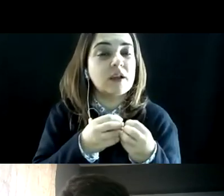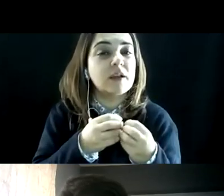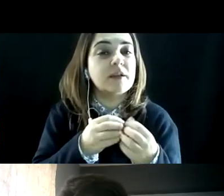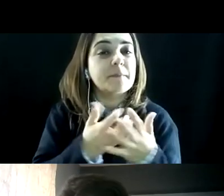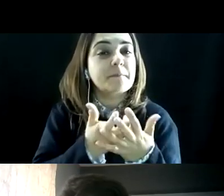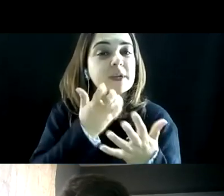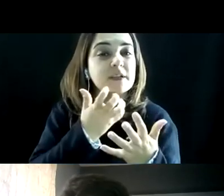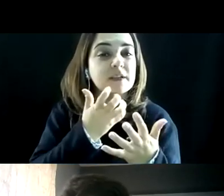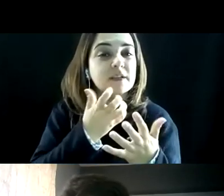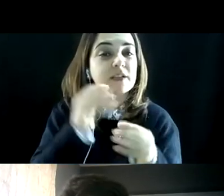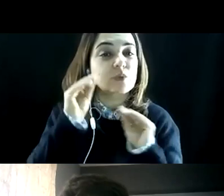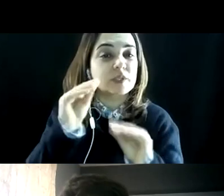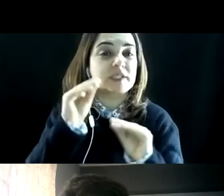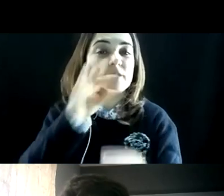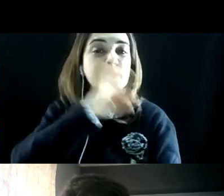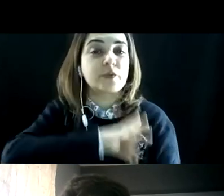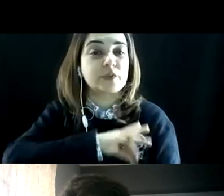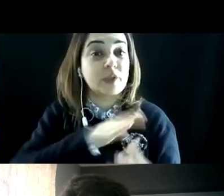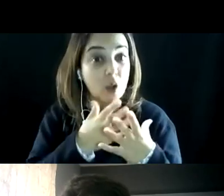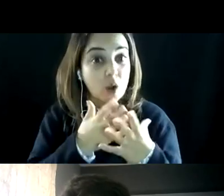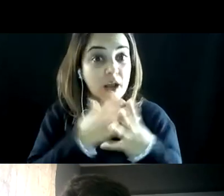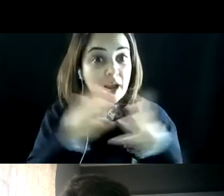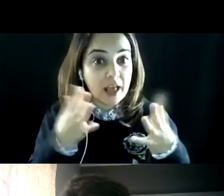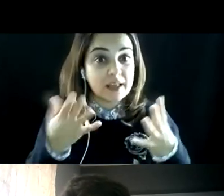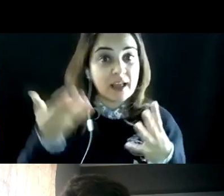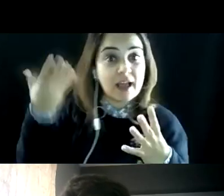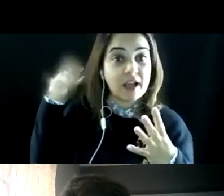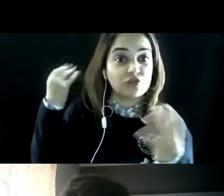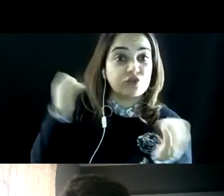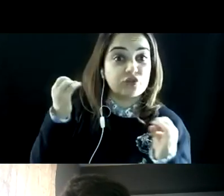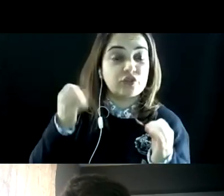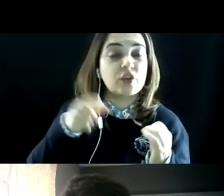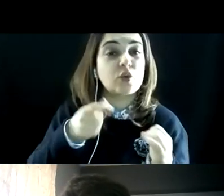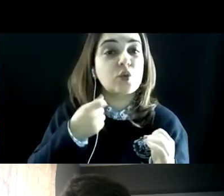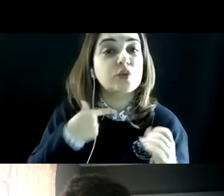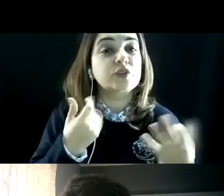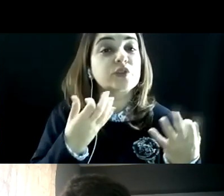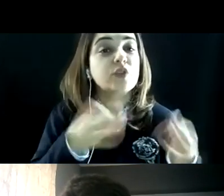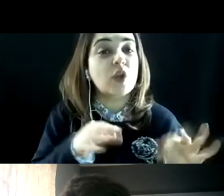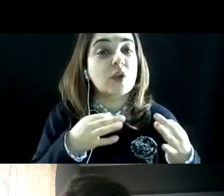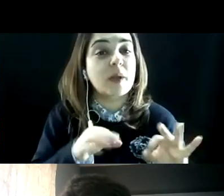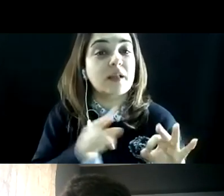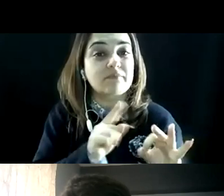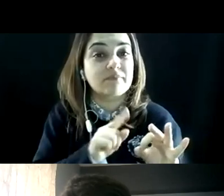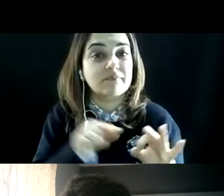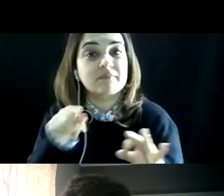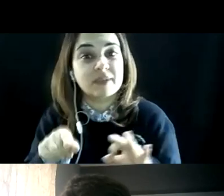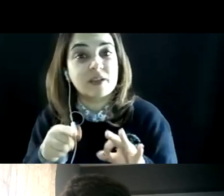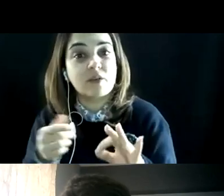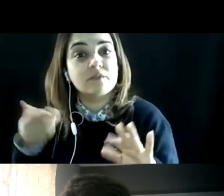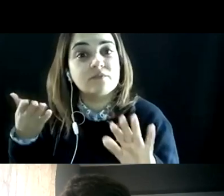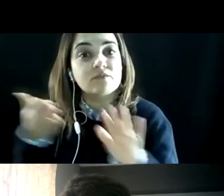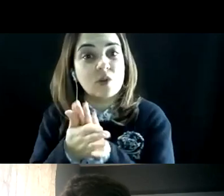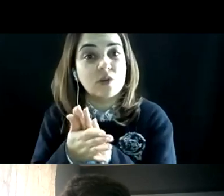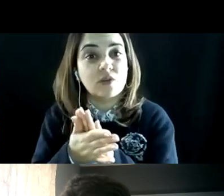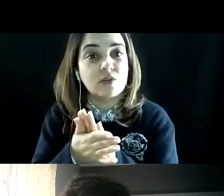é muito, muito, muito grande, coisa que não acontece no regular, e portanto tem sido a porta de entrada do ensino privado,